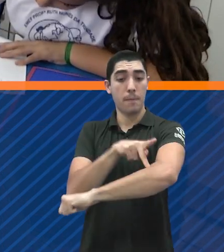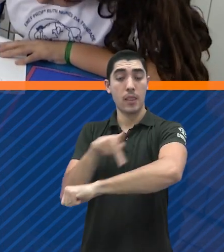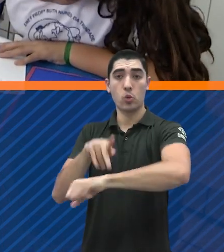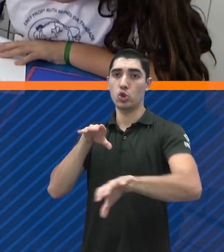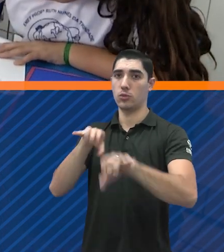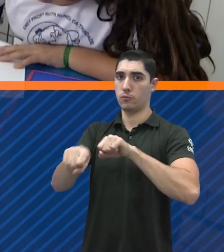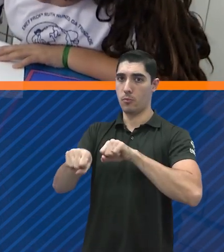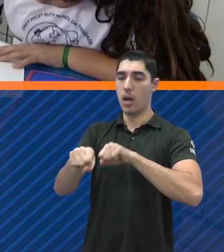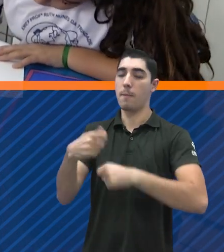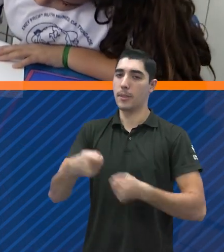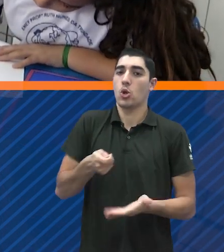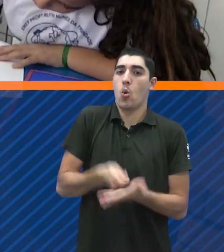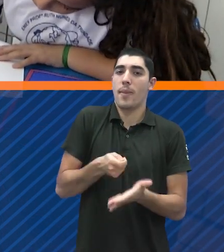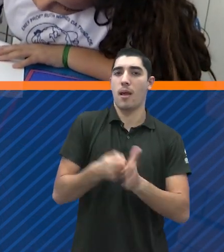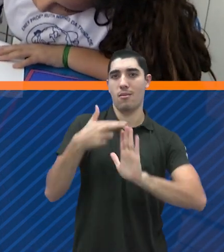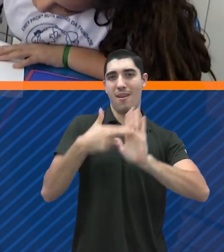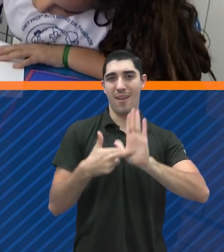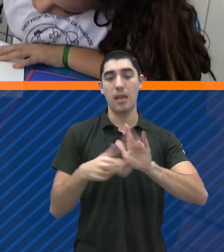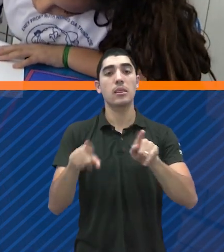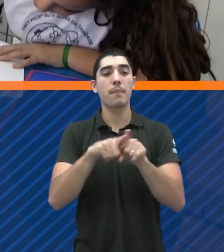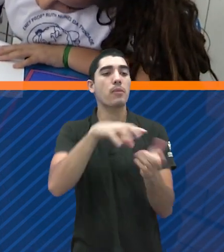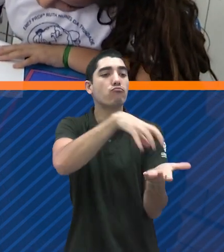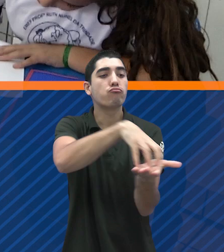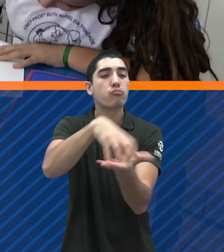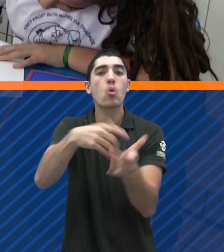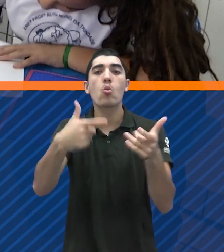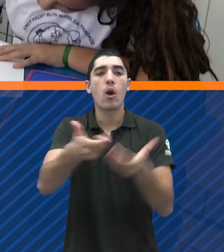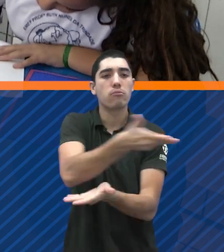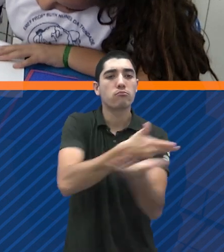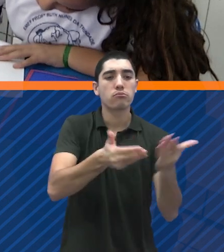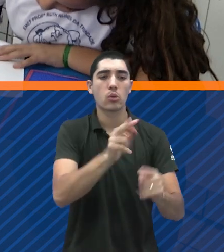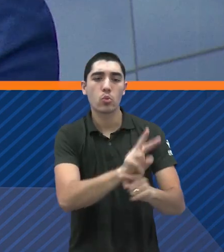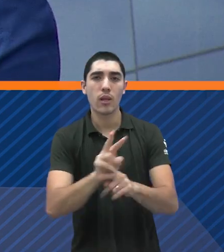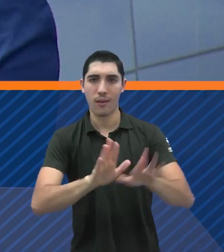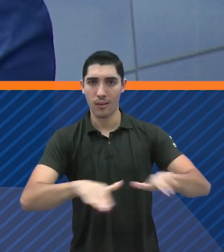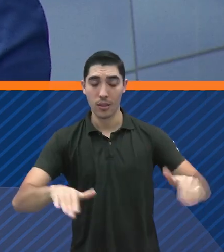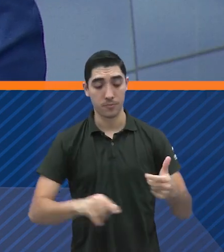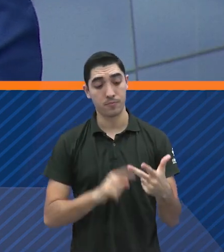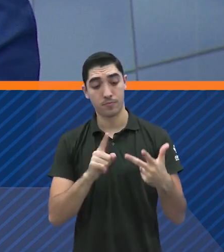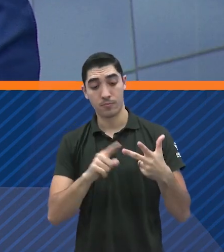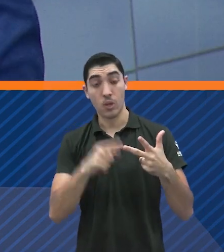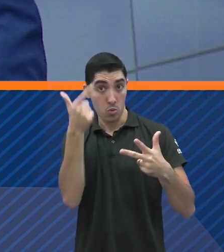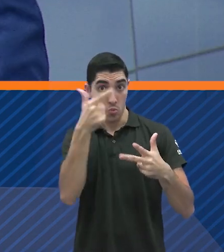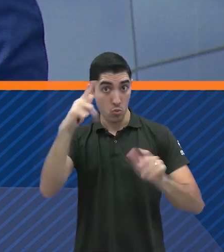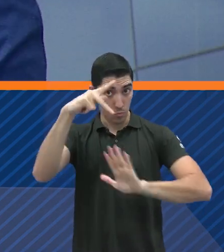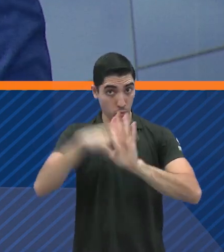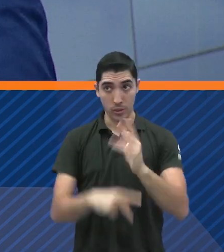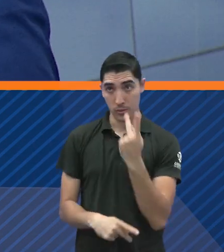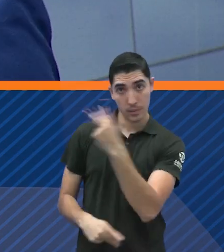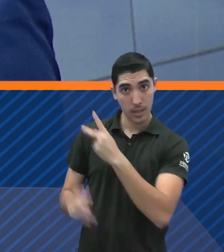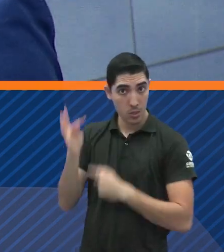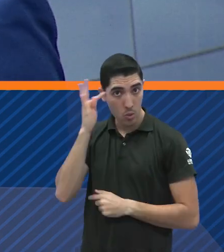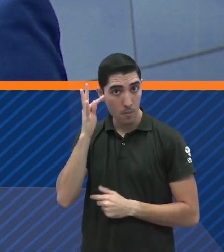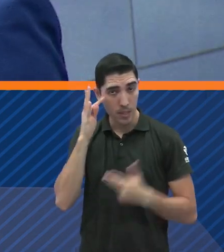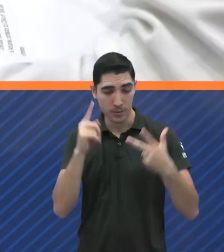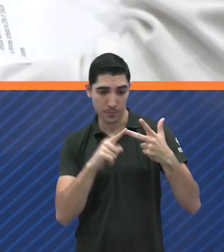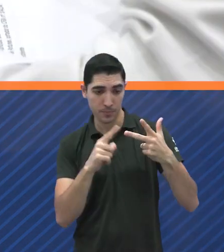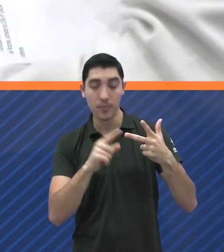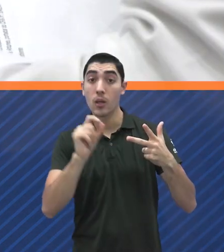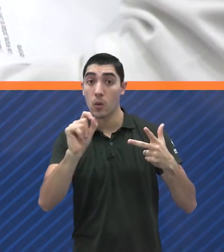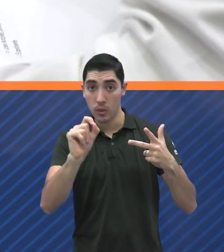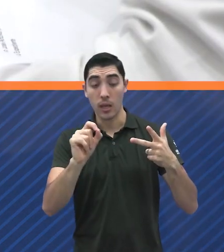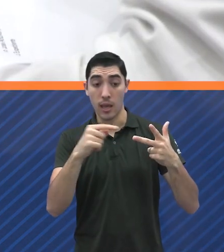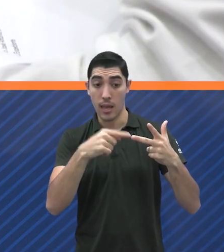de educação infantil e nos centros comunitários de convivência infantil. Tomás ainda tem outro projeto para votação.